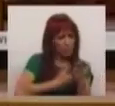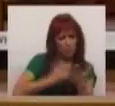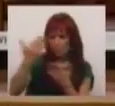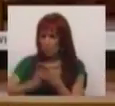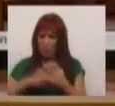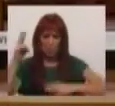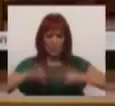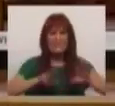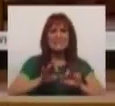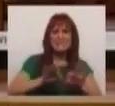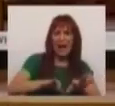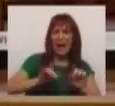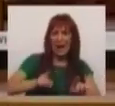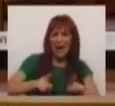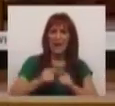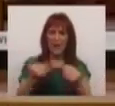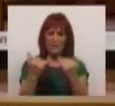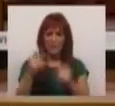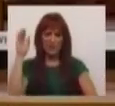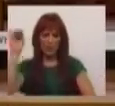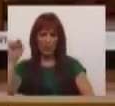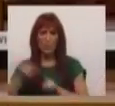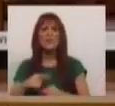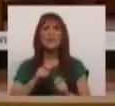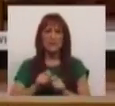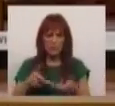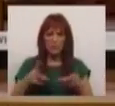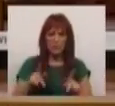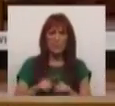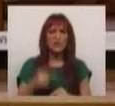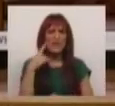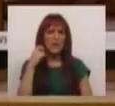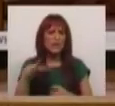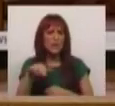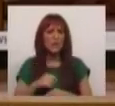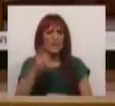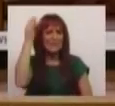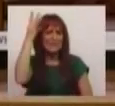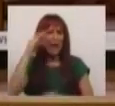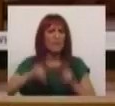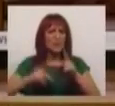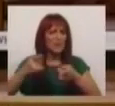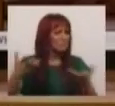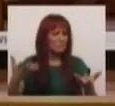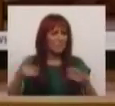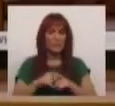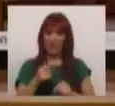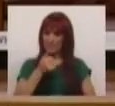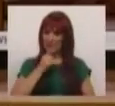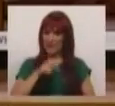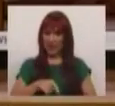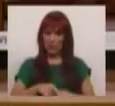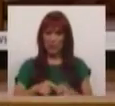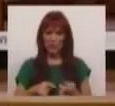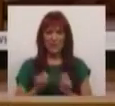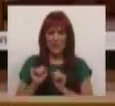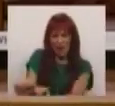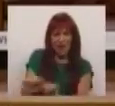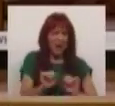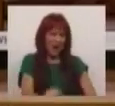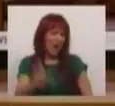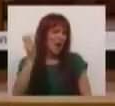fiscais correspondem à informação bancária disponível, detectando situações de fraude fiscal. Esta medida é rejeitada